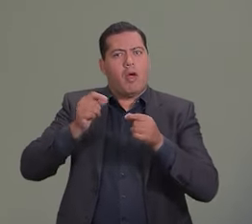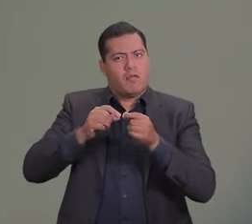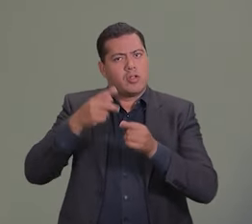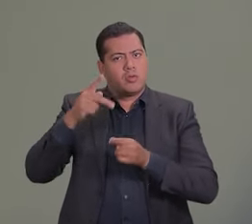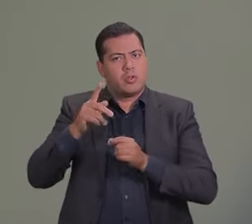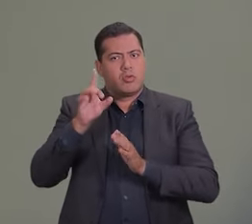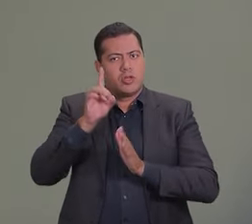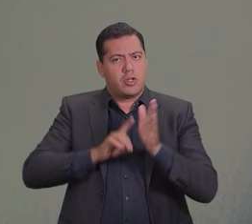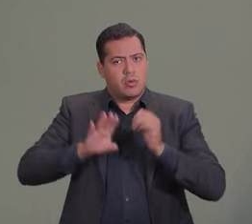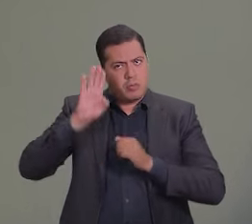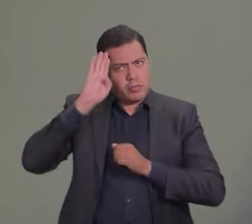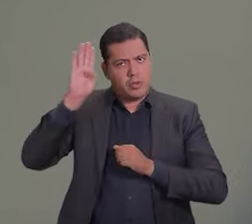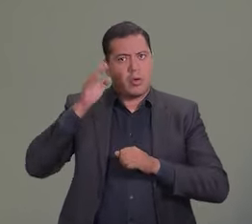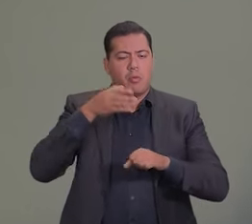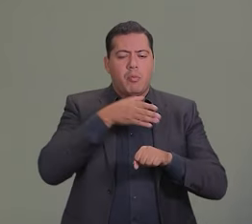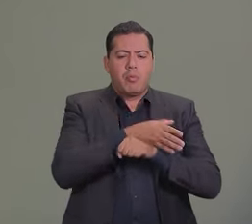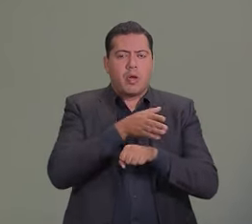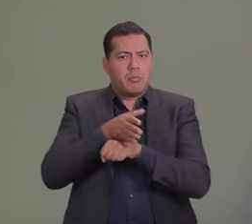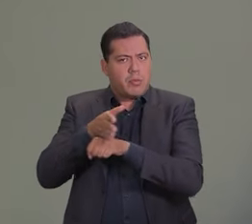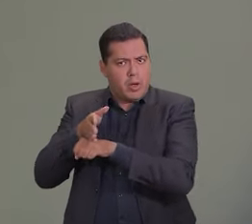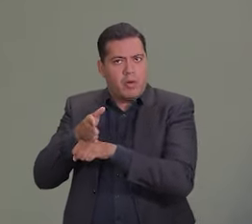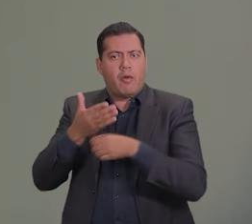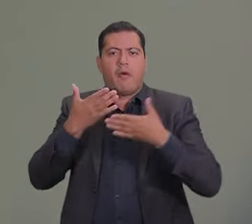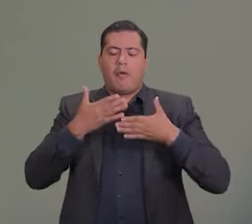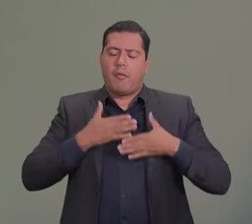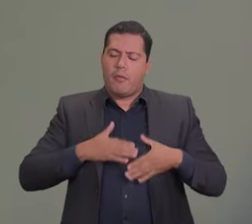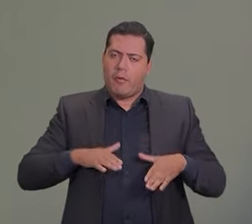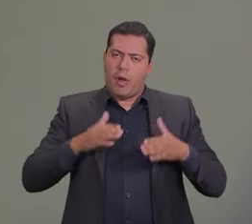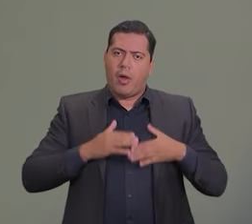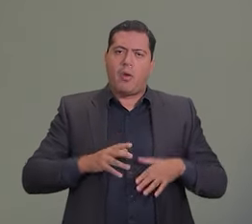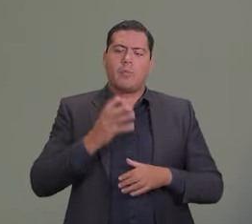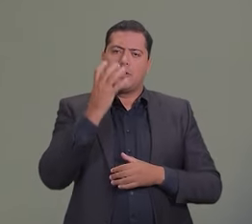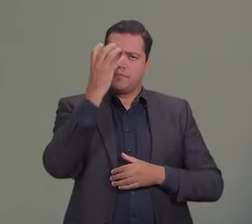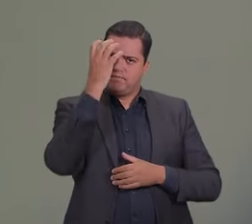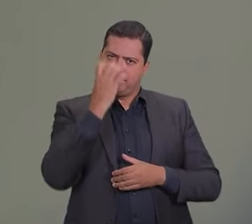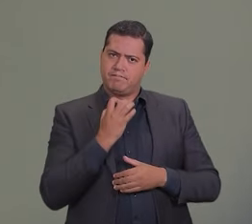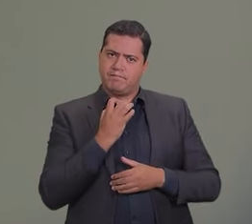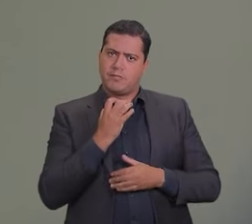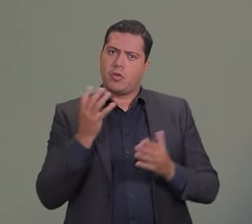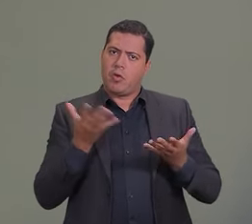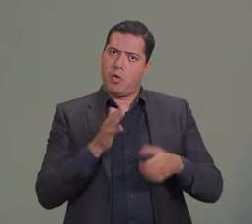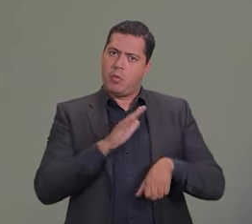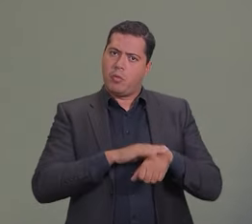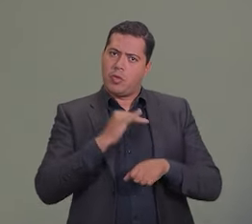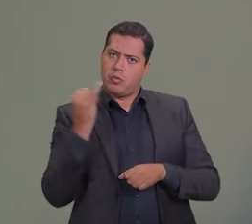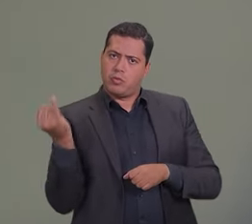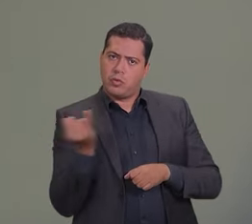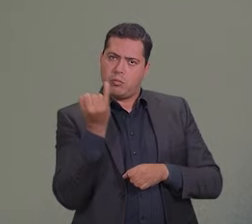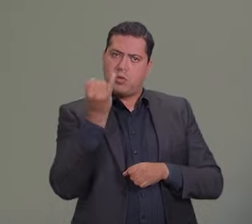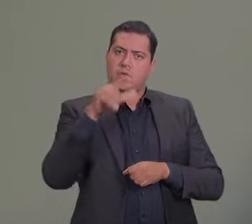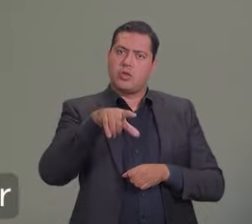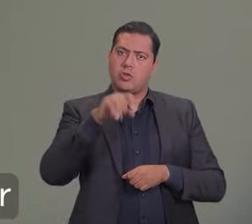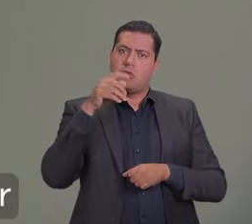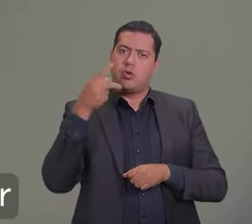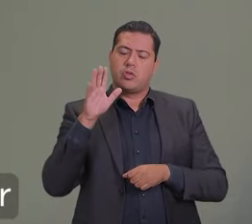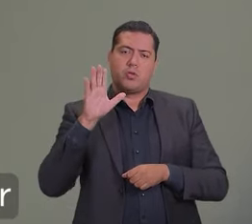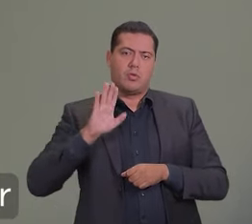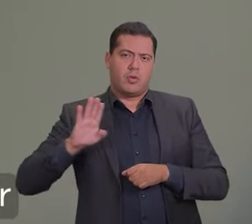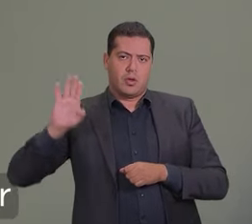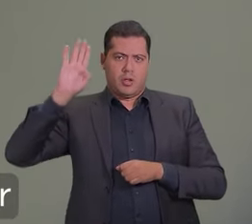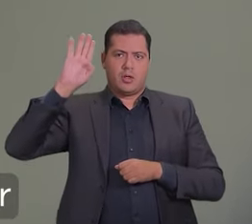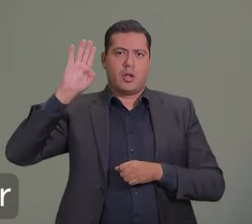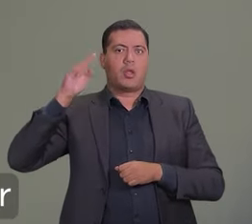e com seriedade deste grande momento de escolha do seu representante na cidade. E